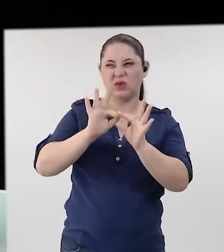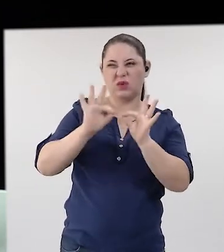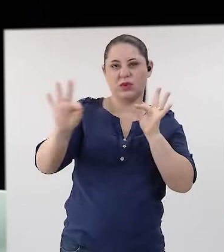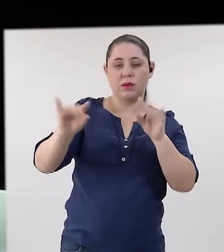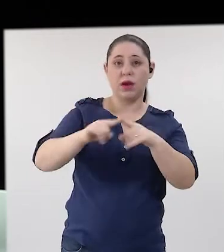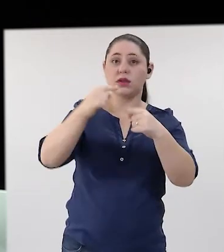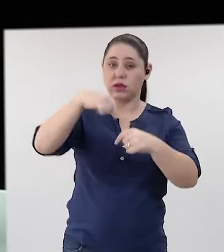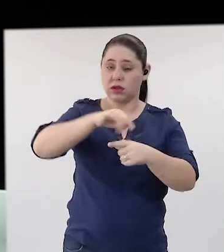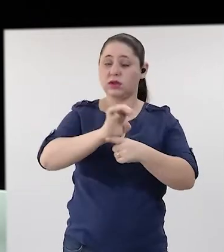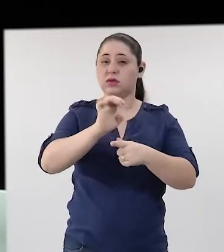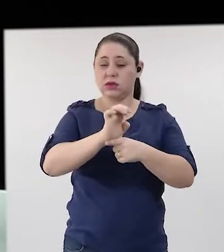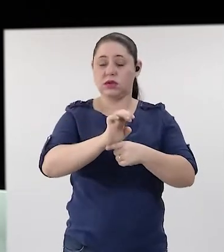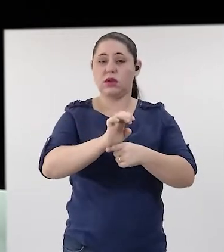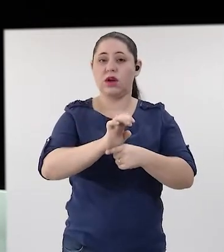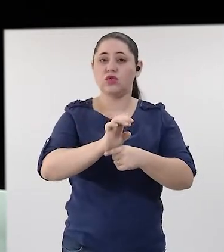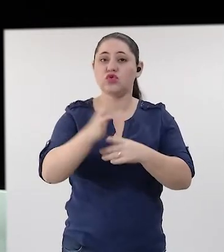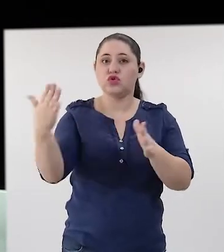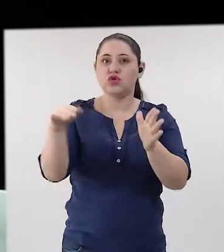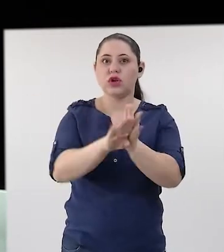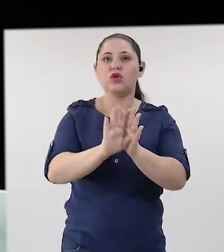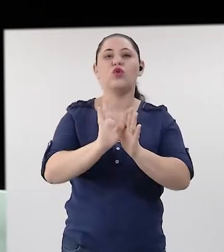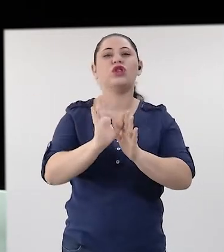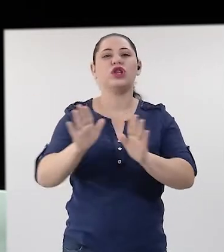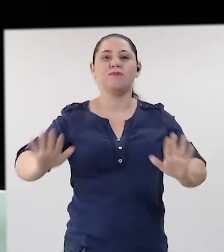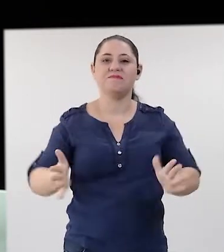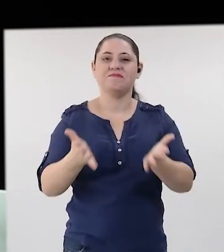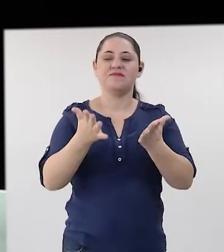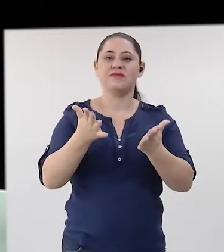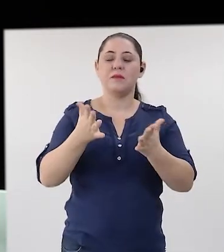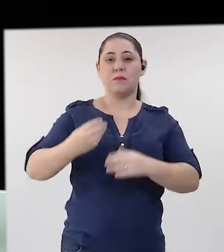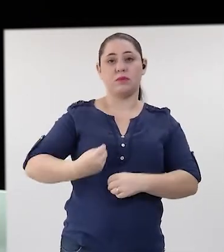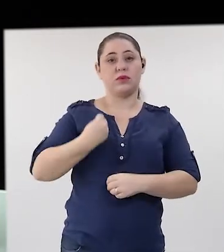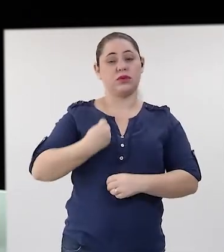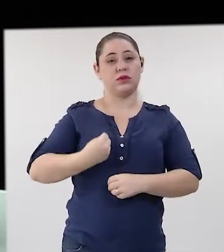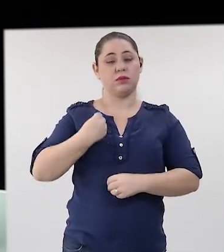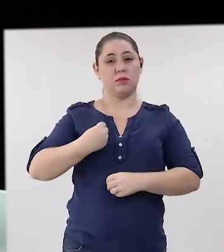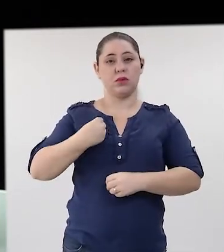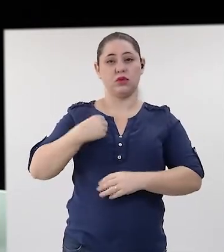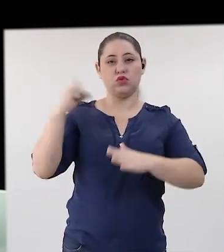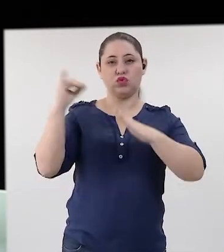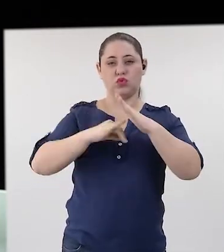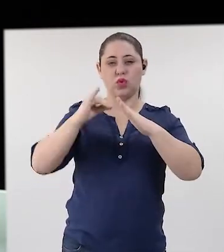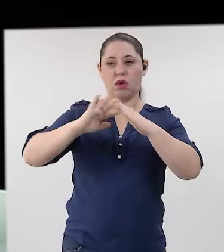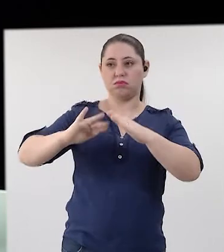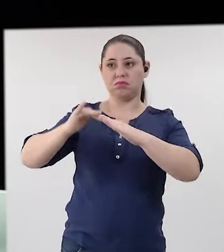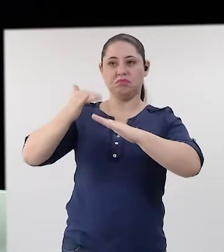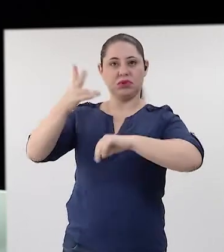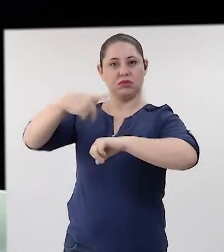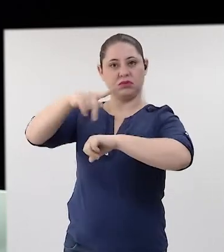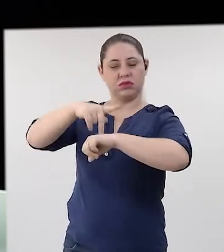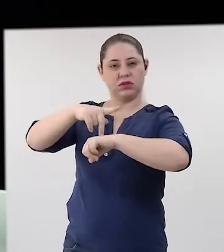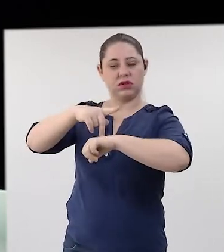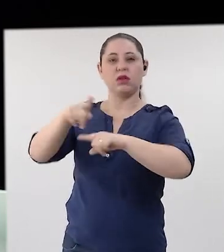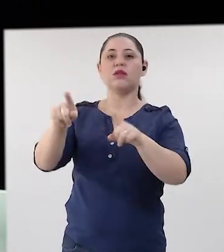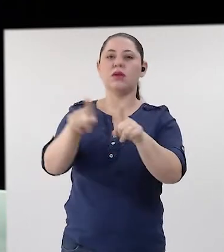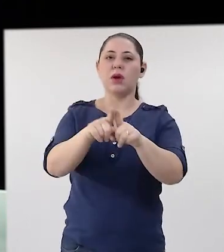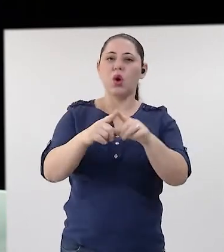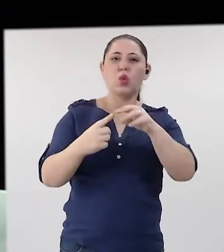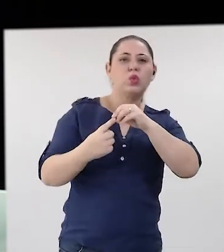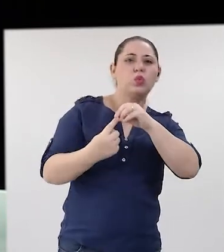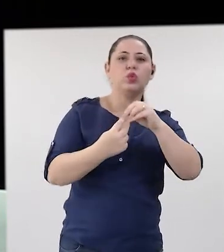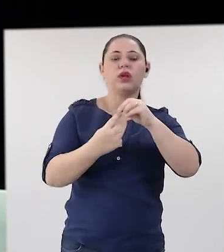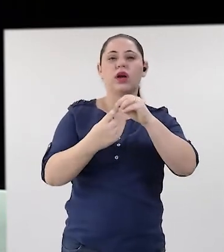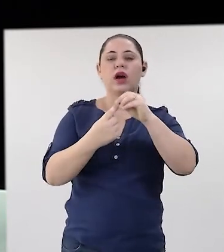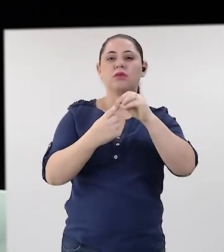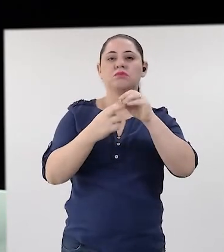coisa distante, mas aqui no estado essa iniciativa já chegou, inclusive participando de eventos internacionais e sendo até